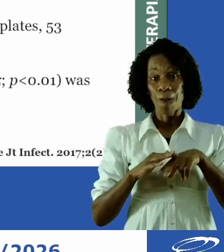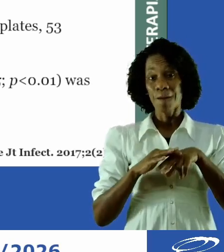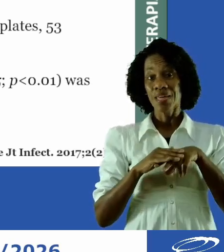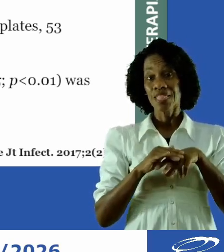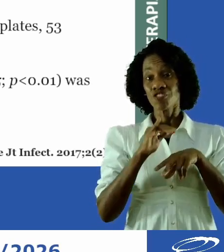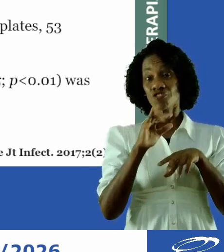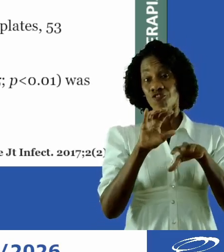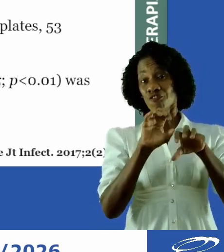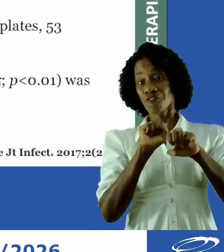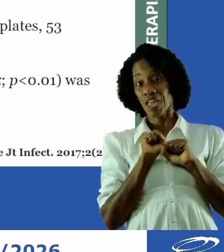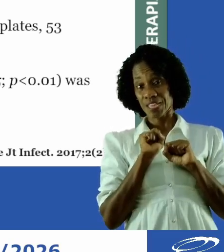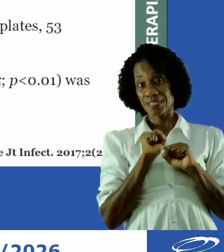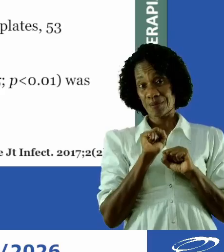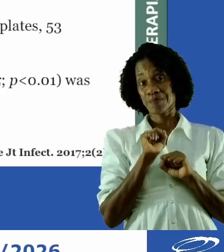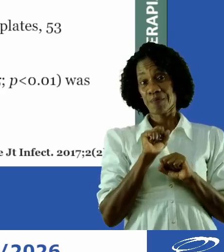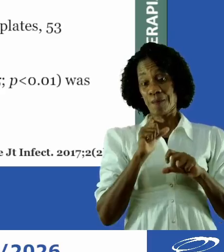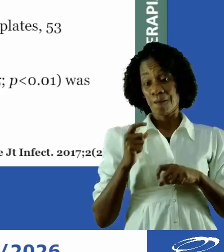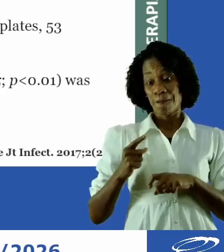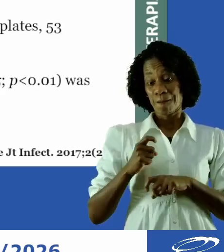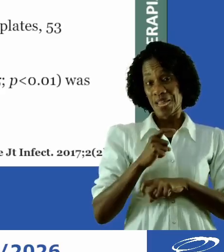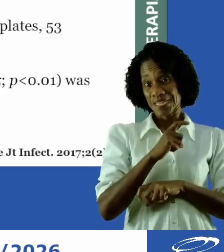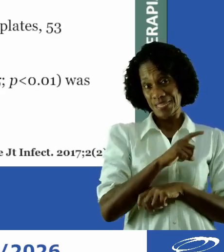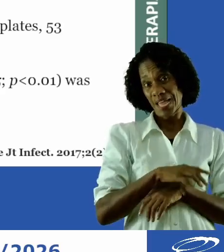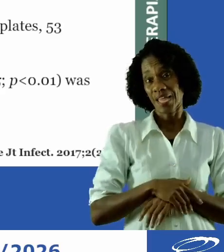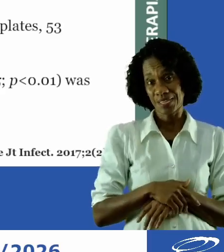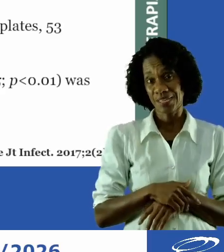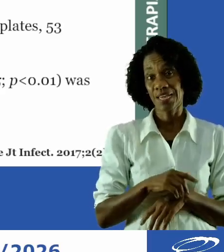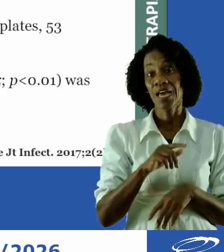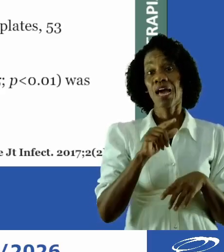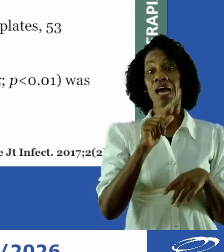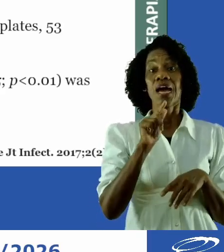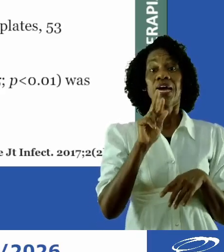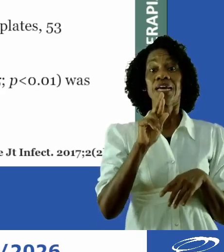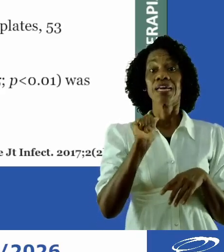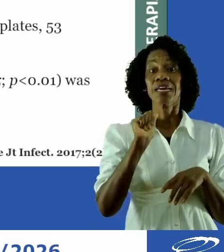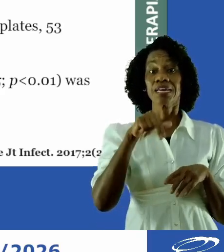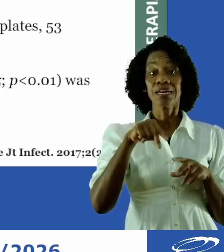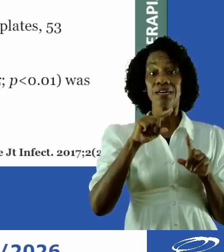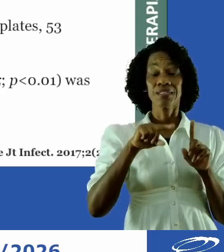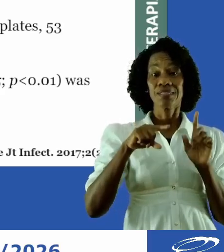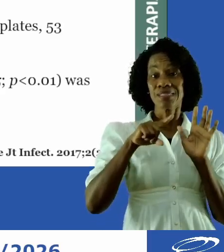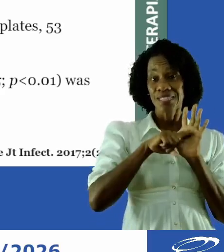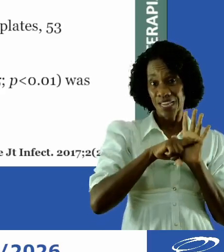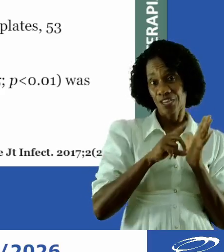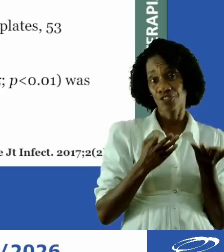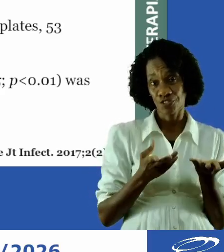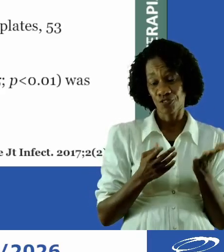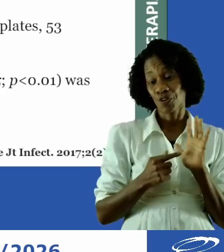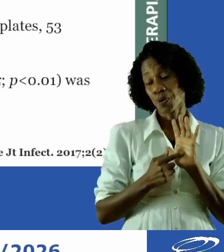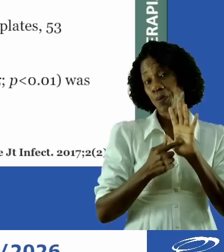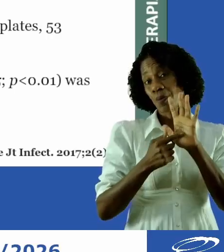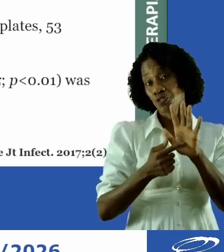gram-negativa? Bom, muitos dos nossos pacientes infectam por bactéria gram-negativa, e esse é um estudo que deixou claro o que é o mais importante e que